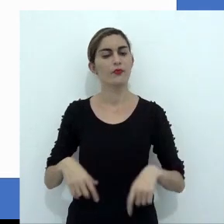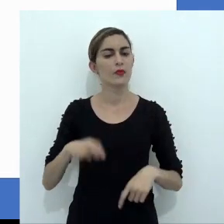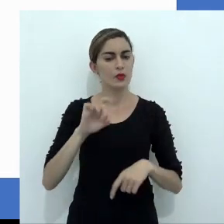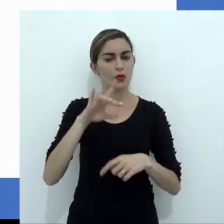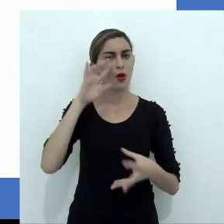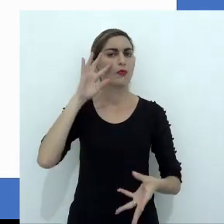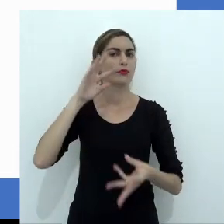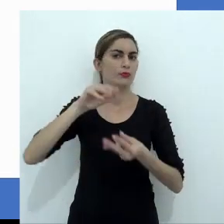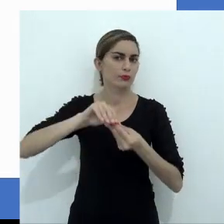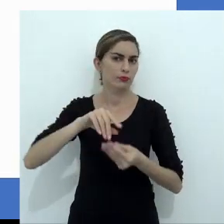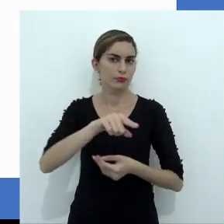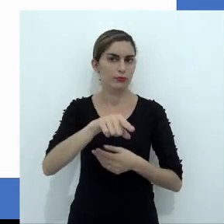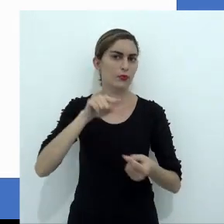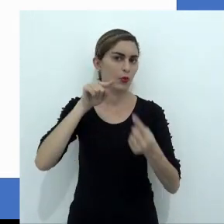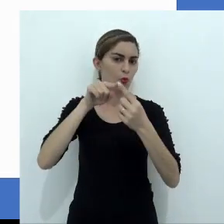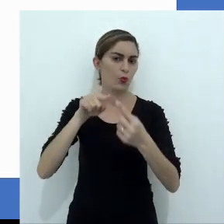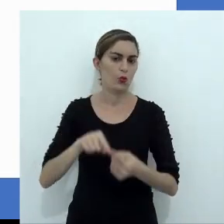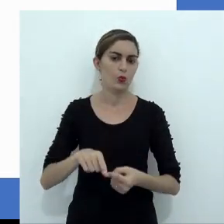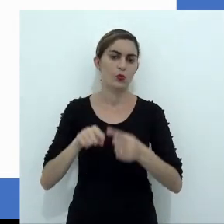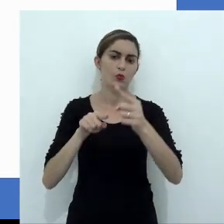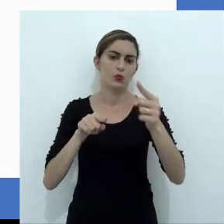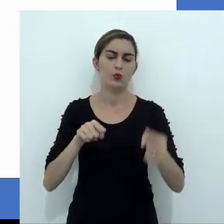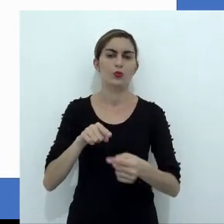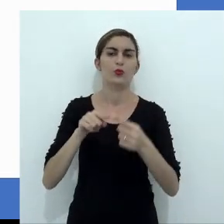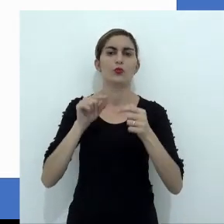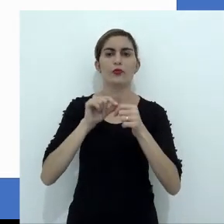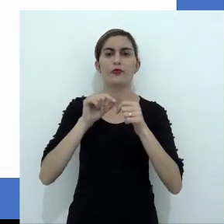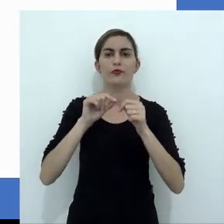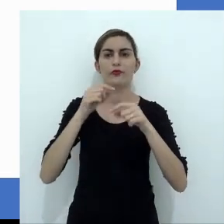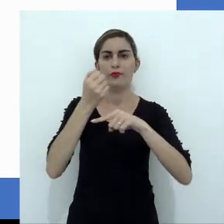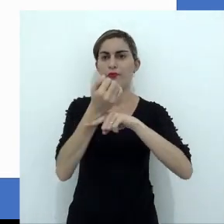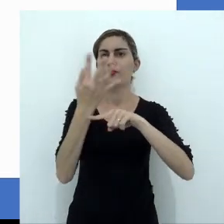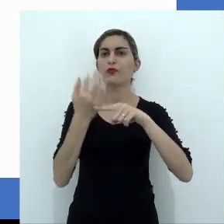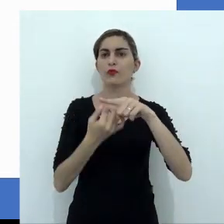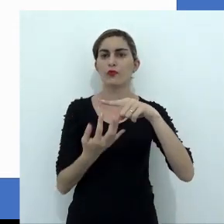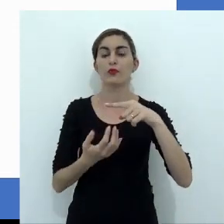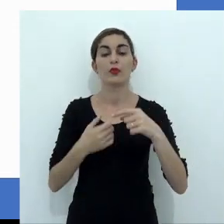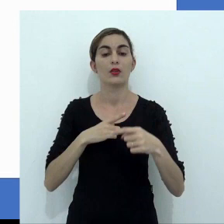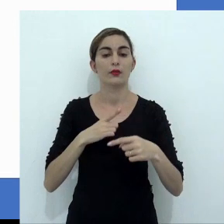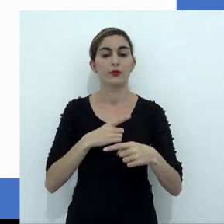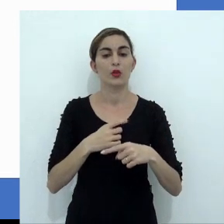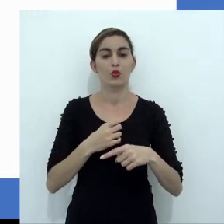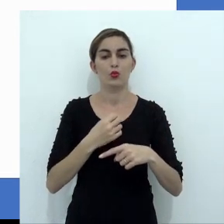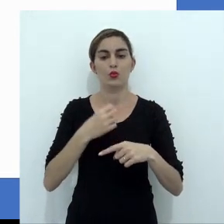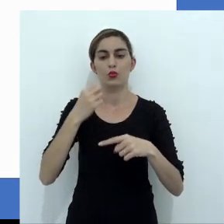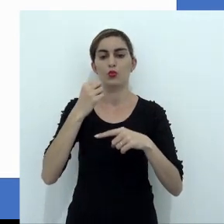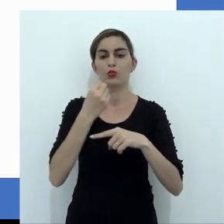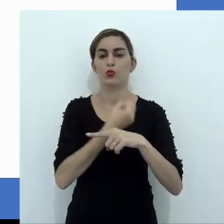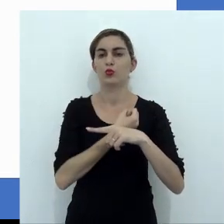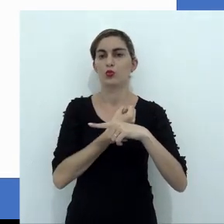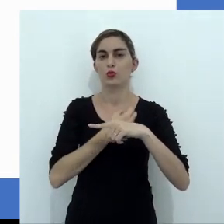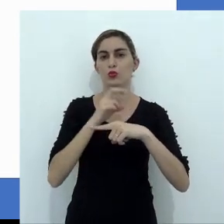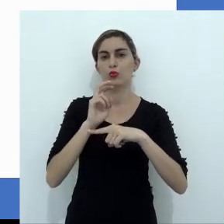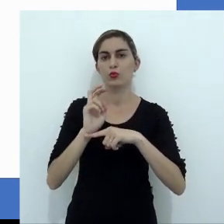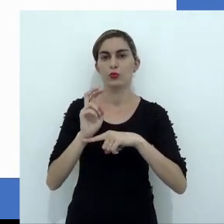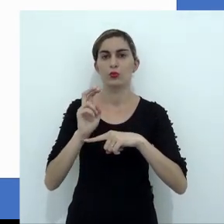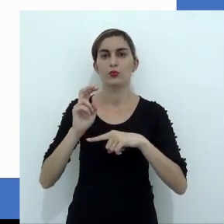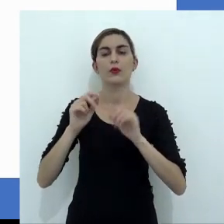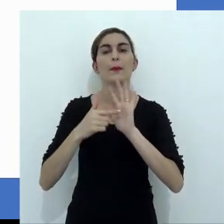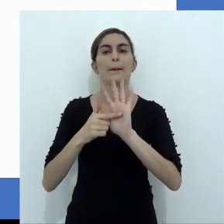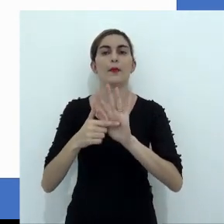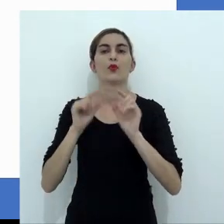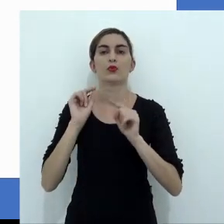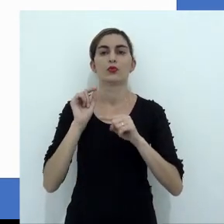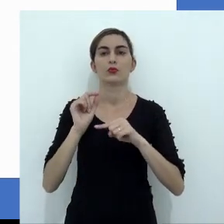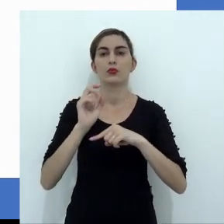gente associar o que é que cada parte da fração faz, beleza? Então a gente tem o numerador. O numerador indica o que,